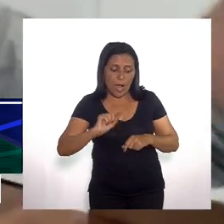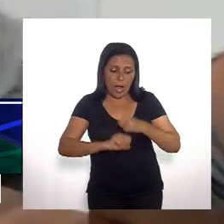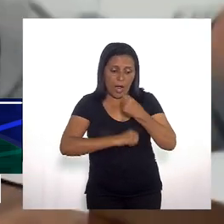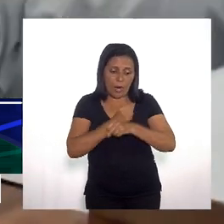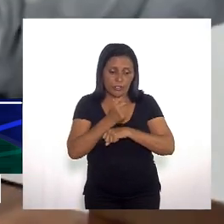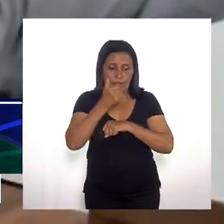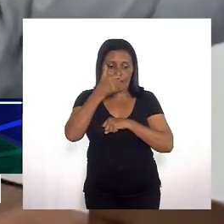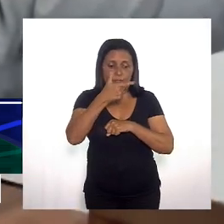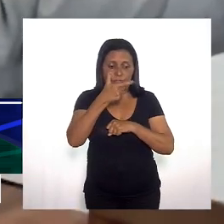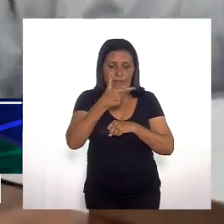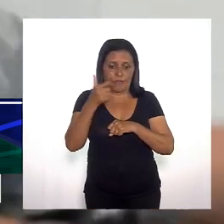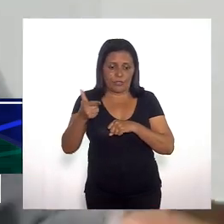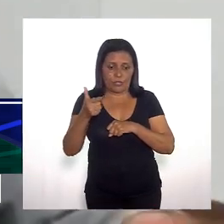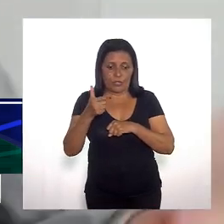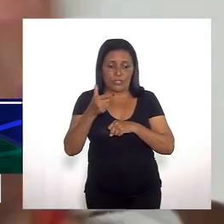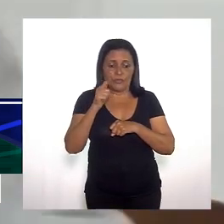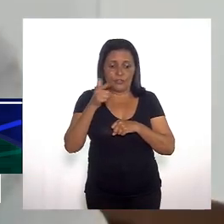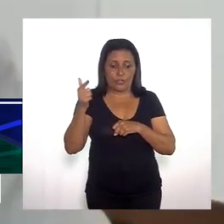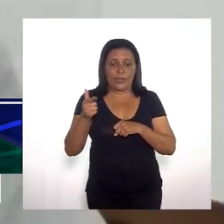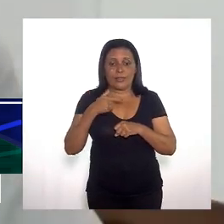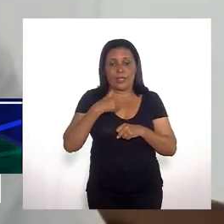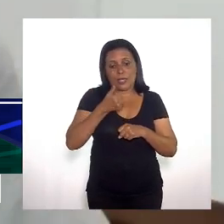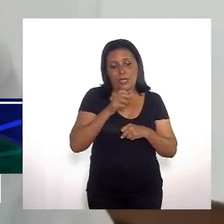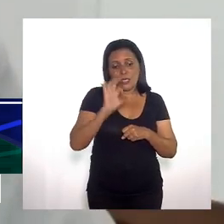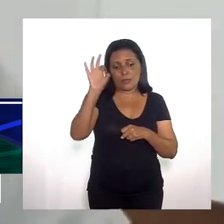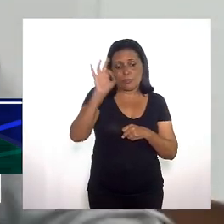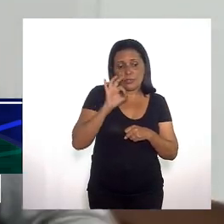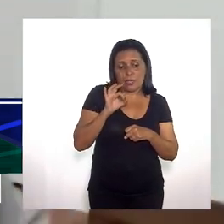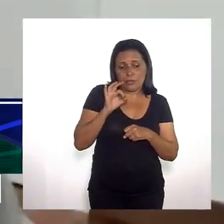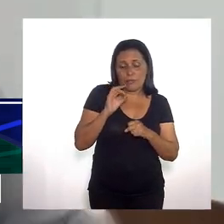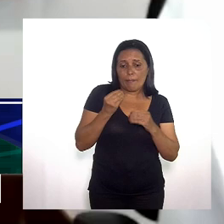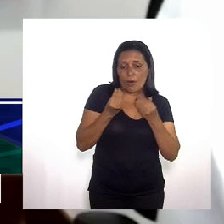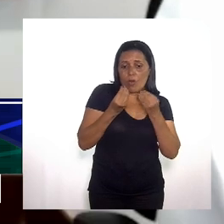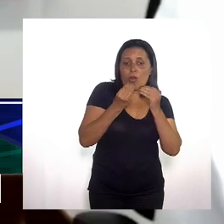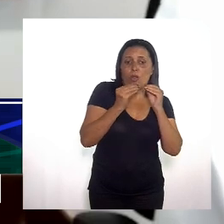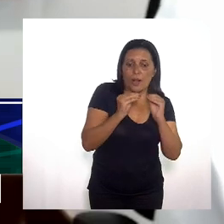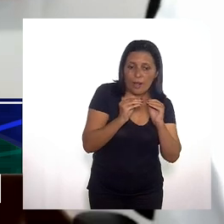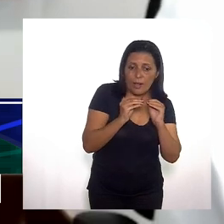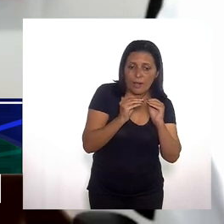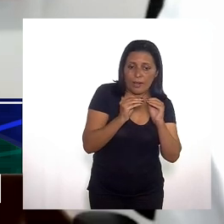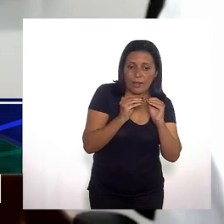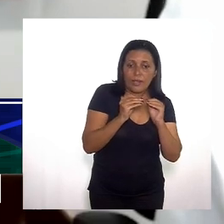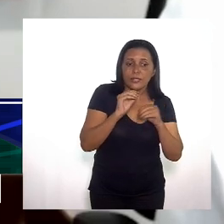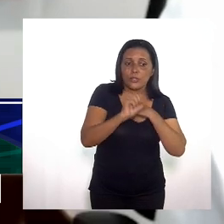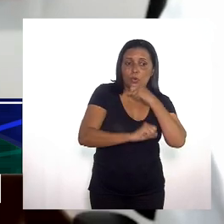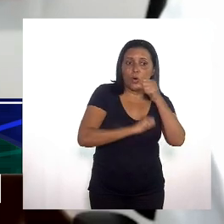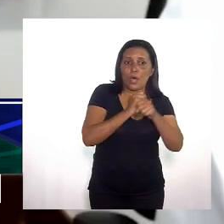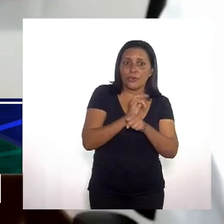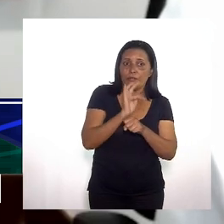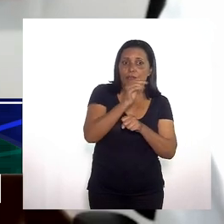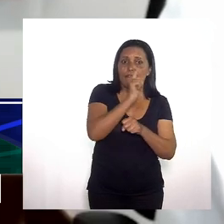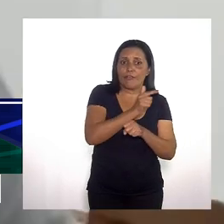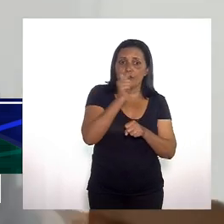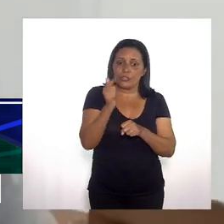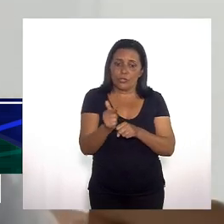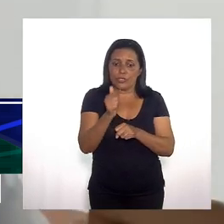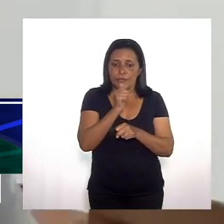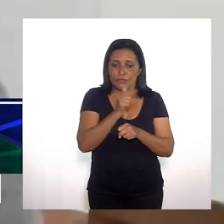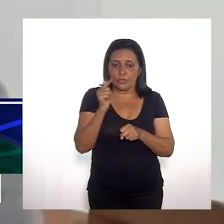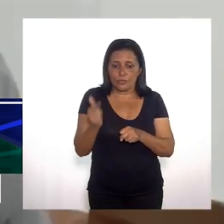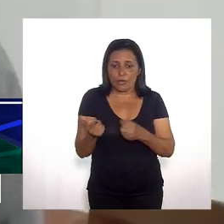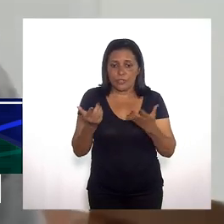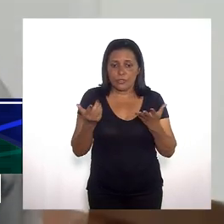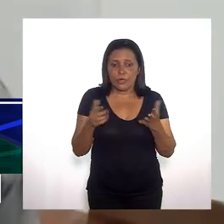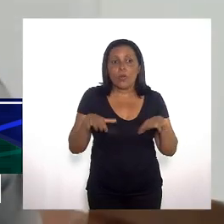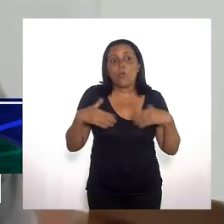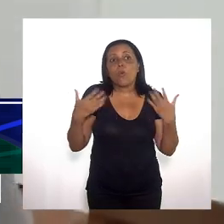ali 30% de 7 bilhões para colocar dentro do fundo. Isso. Se no ano que vem eu tiver 22, 22, 22,